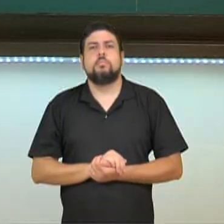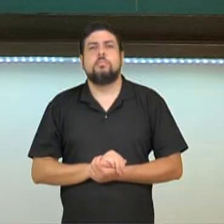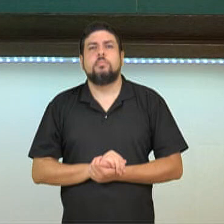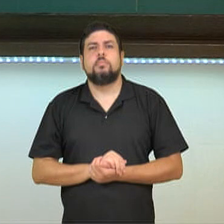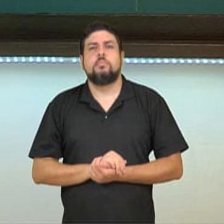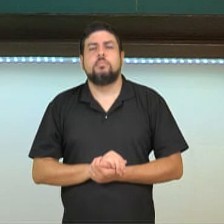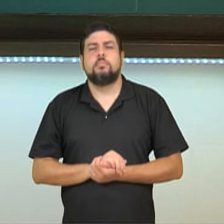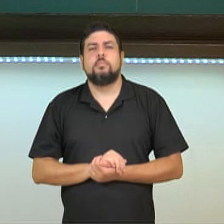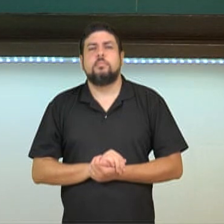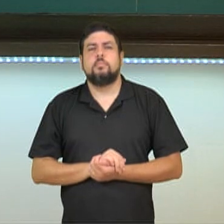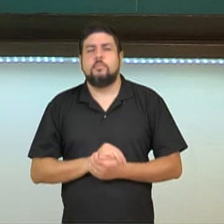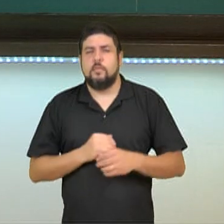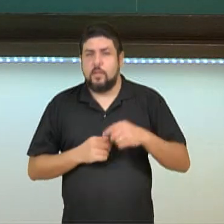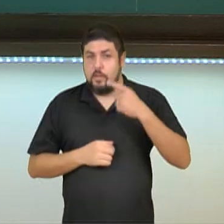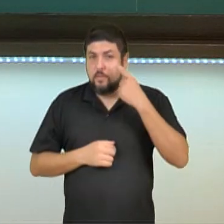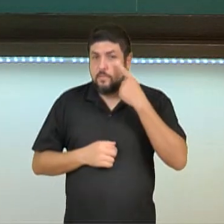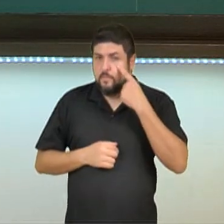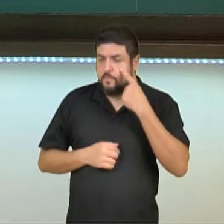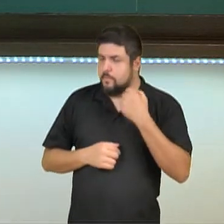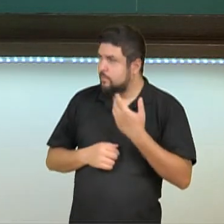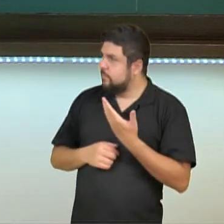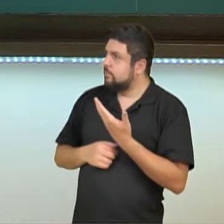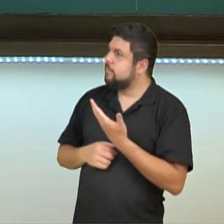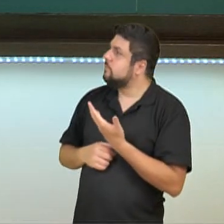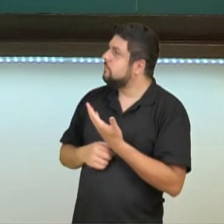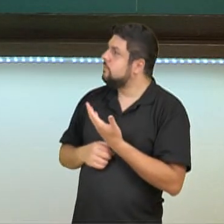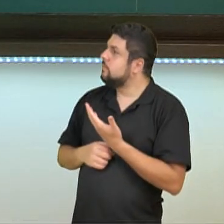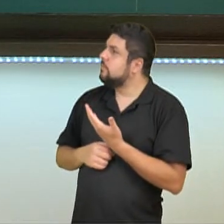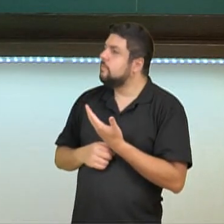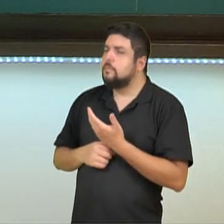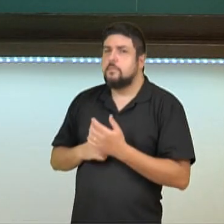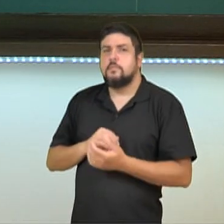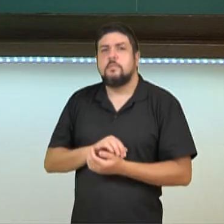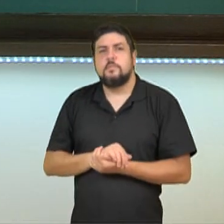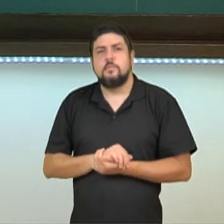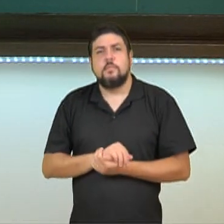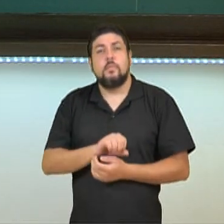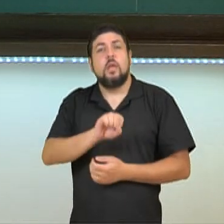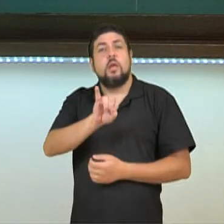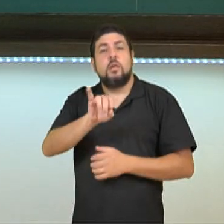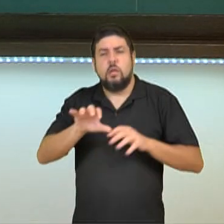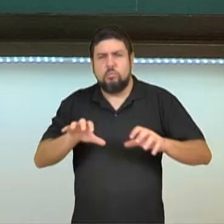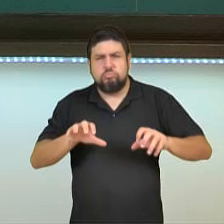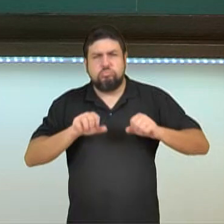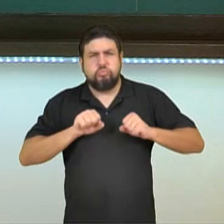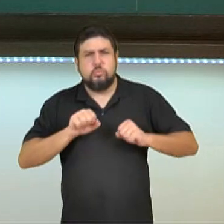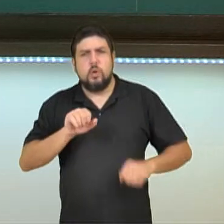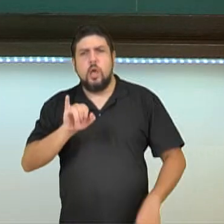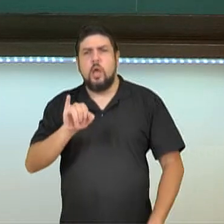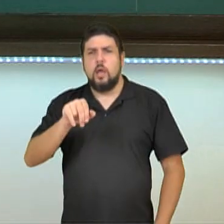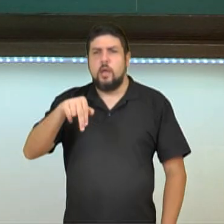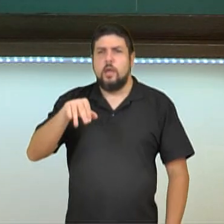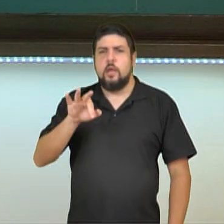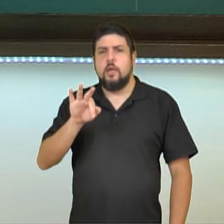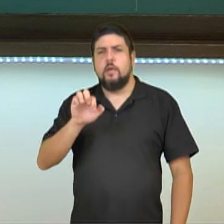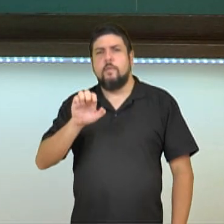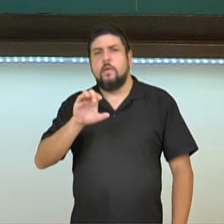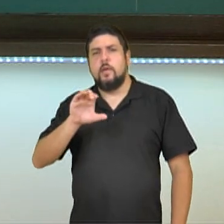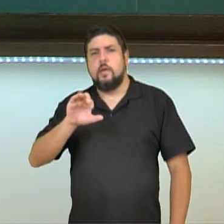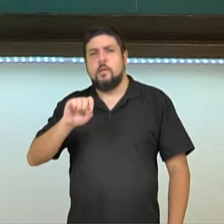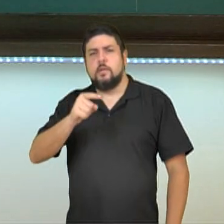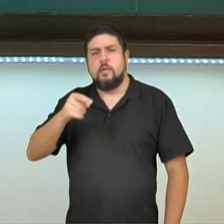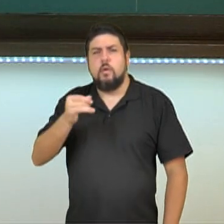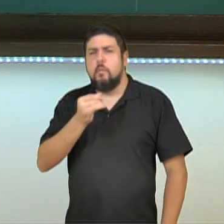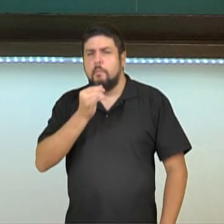Olha só o nosso corpo quando acontece uma infecção, por exemplo, uma infecção